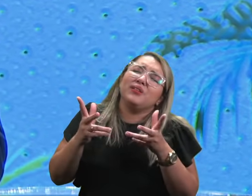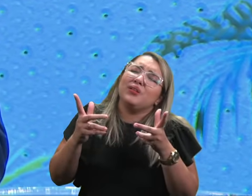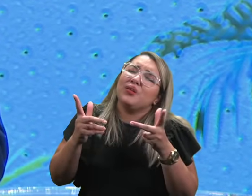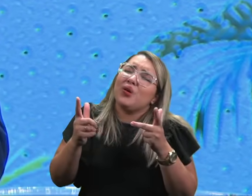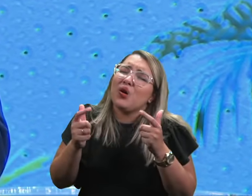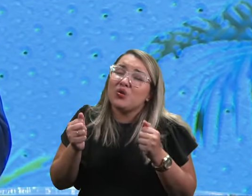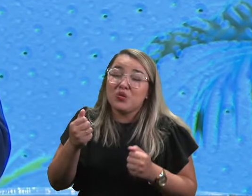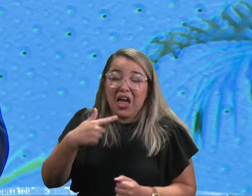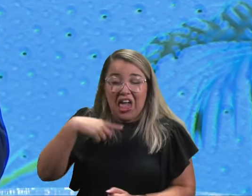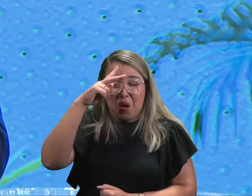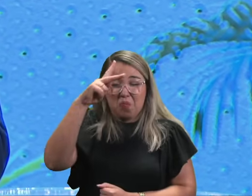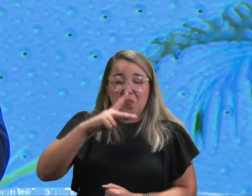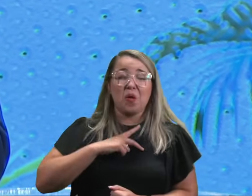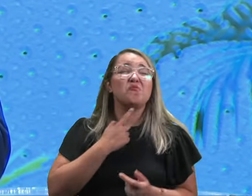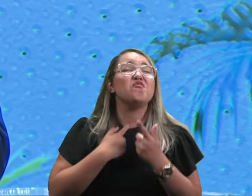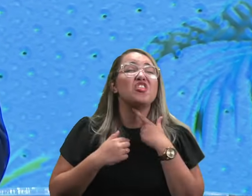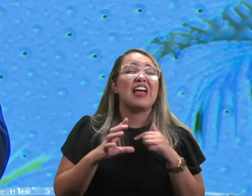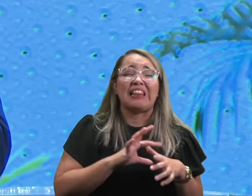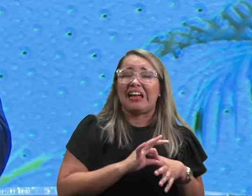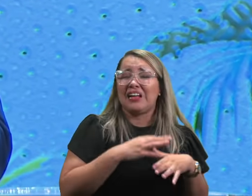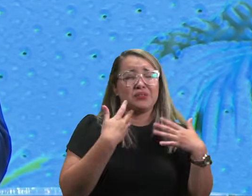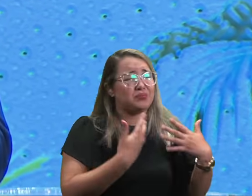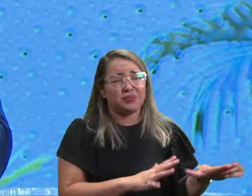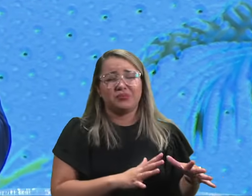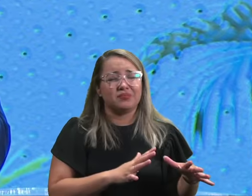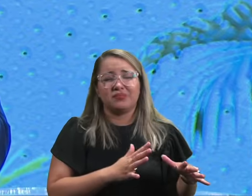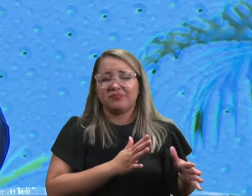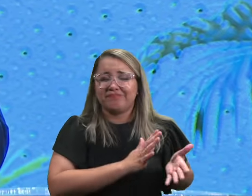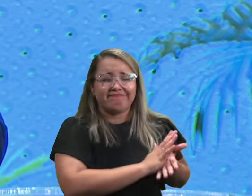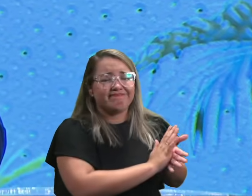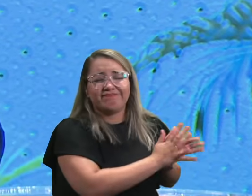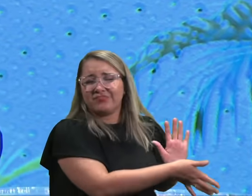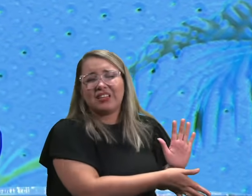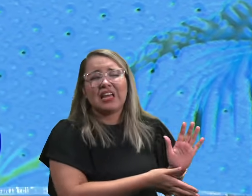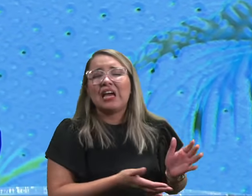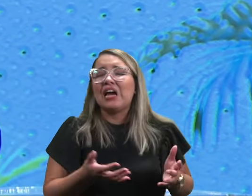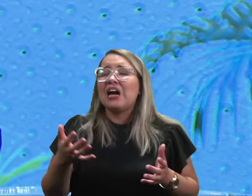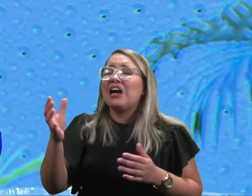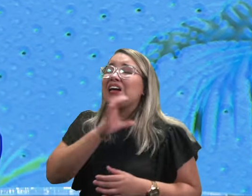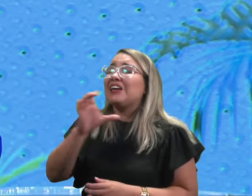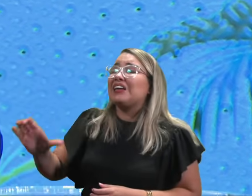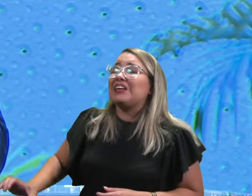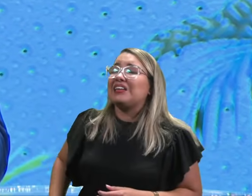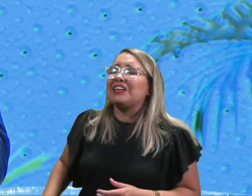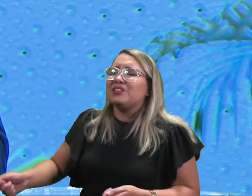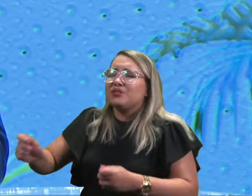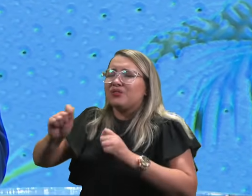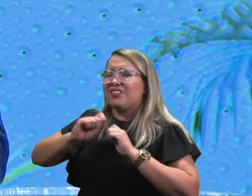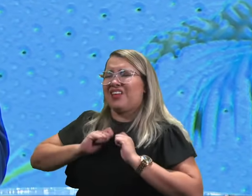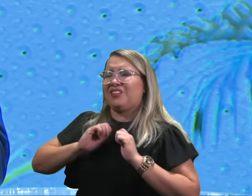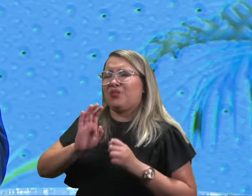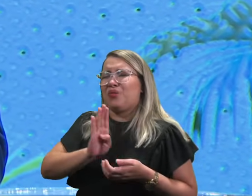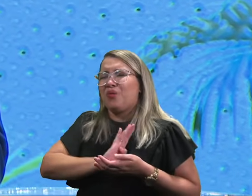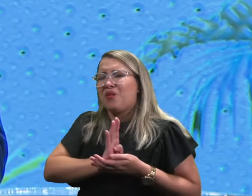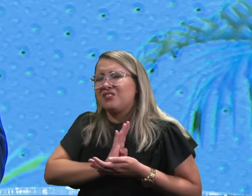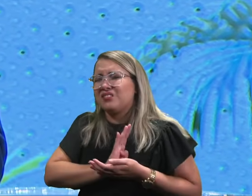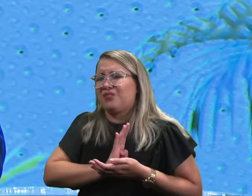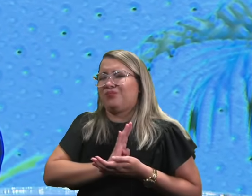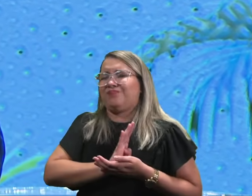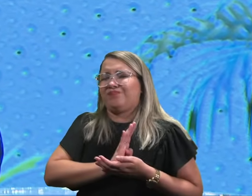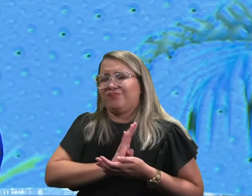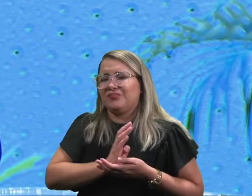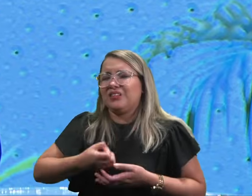eu viva, mas somente Cristo viva em mim. Cristo viva em nosso coração, Senhor.